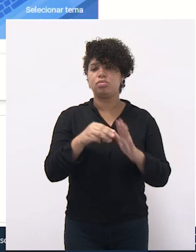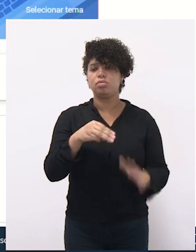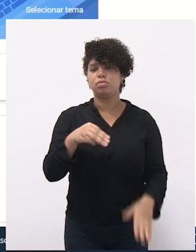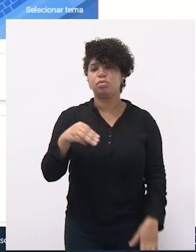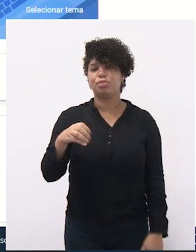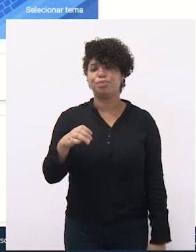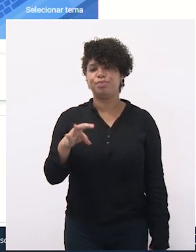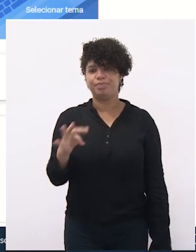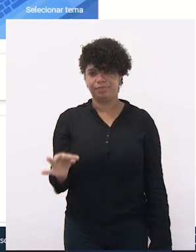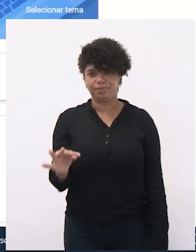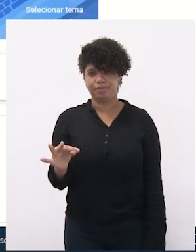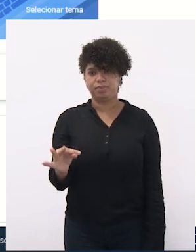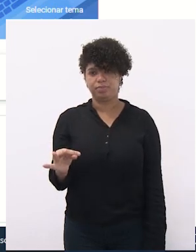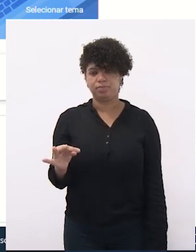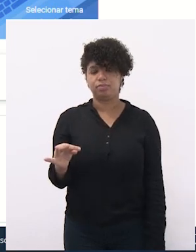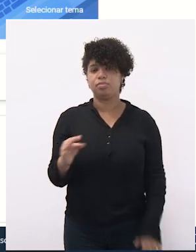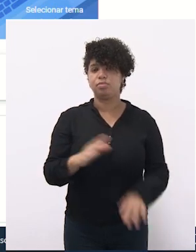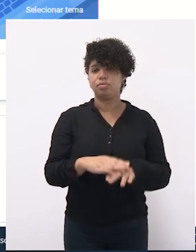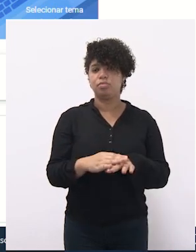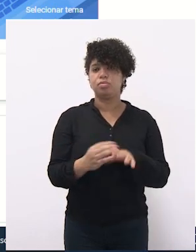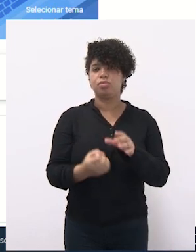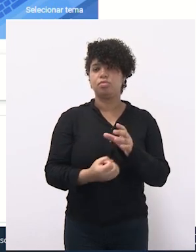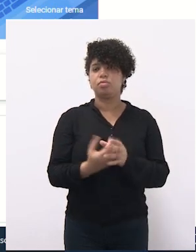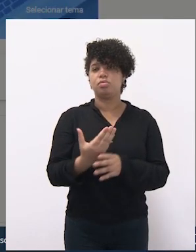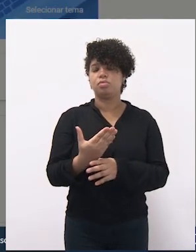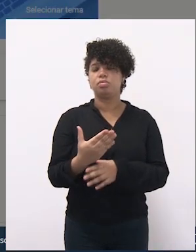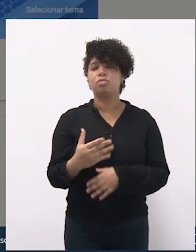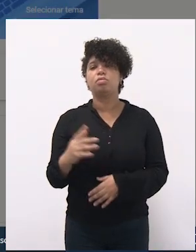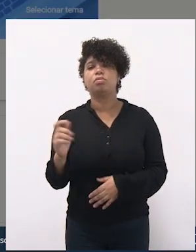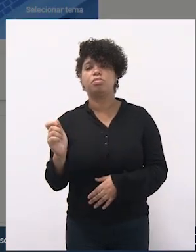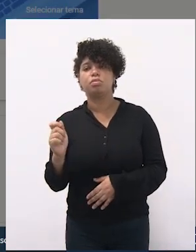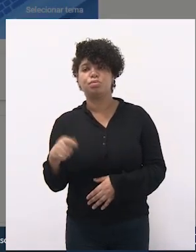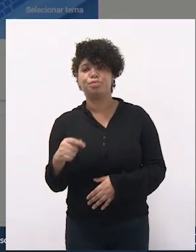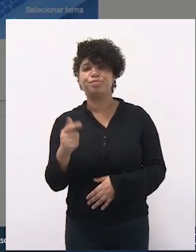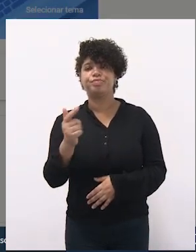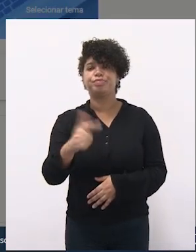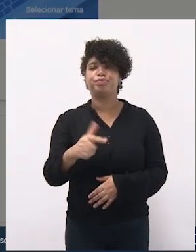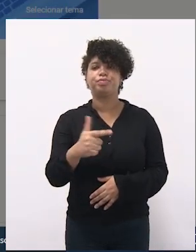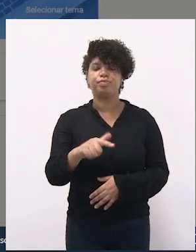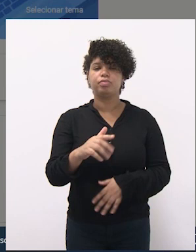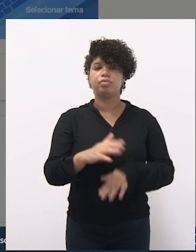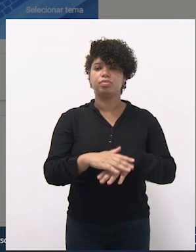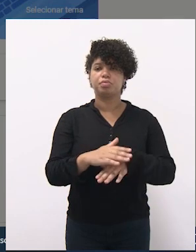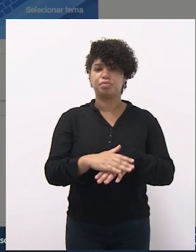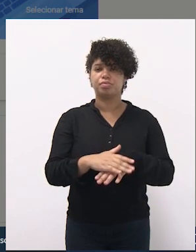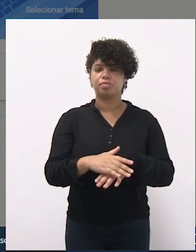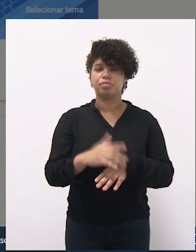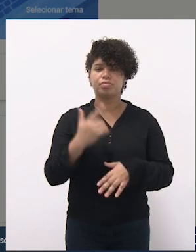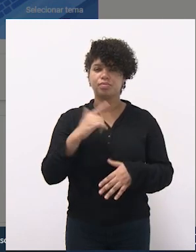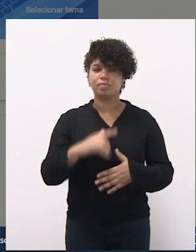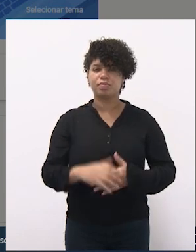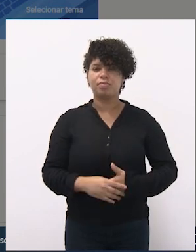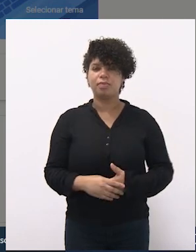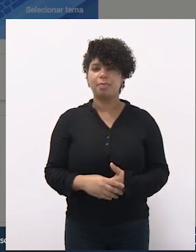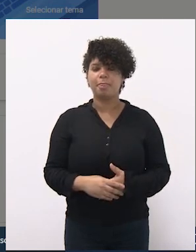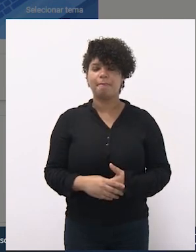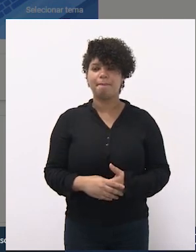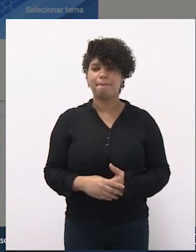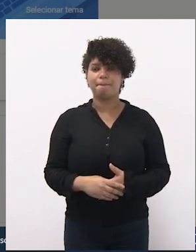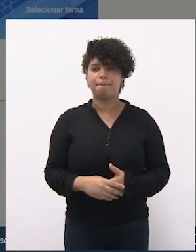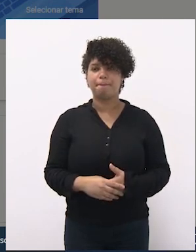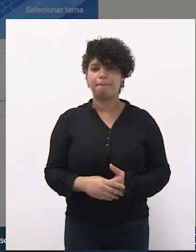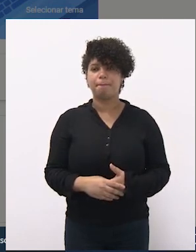turma, e aqui você gera o link do Meet, né? Você pode gerar o link do Meet, e aí você pode